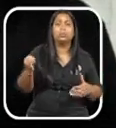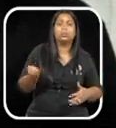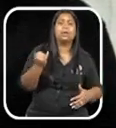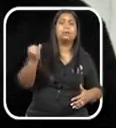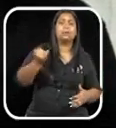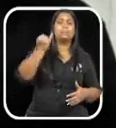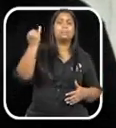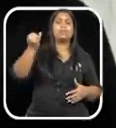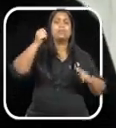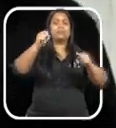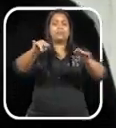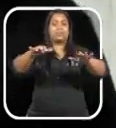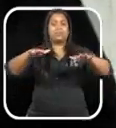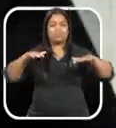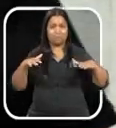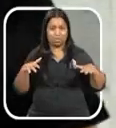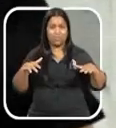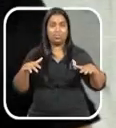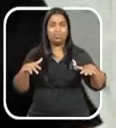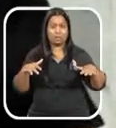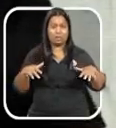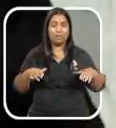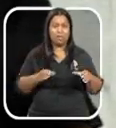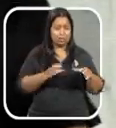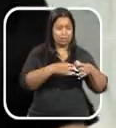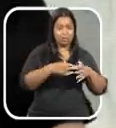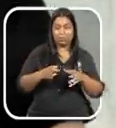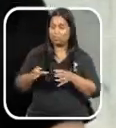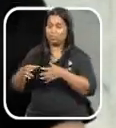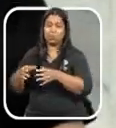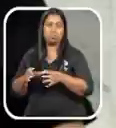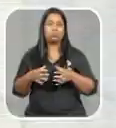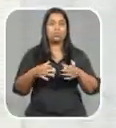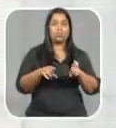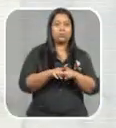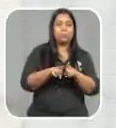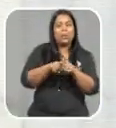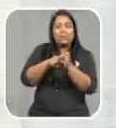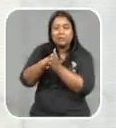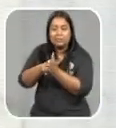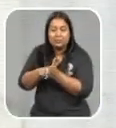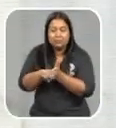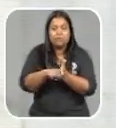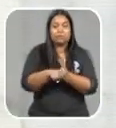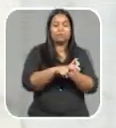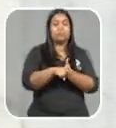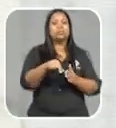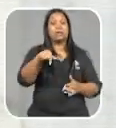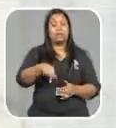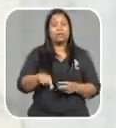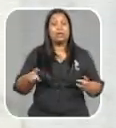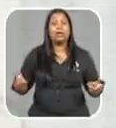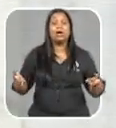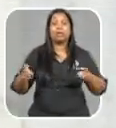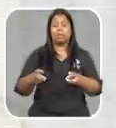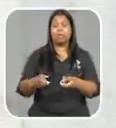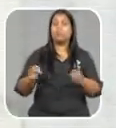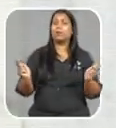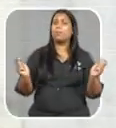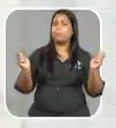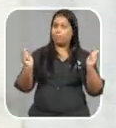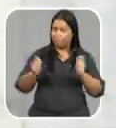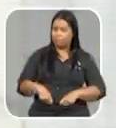Poder Legislativo pode e deve fazer, né? Exatamente. A cultura de